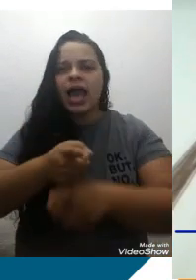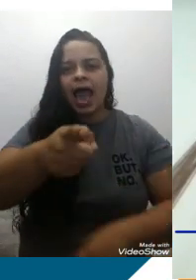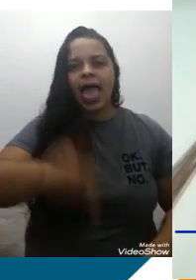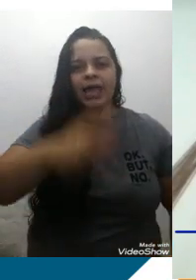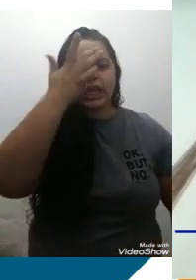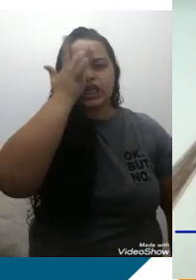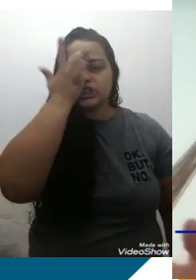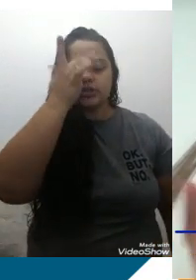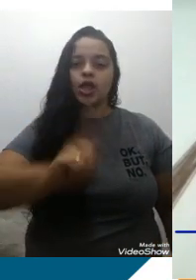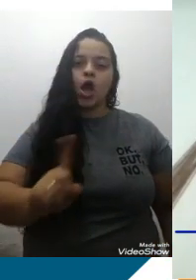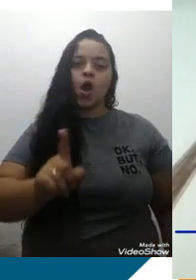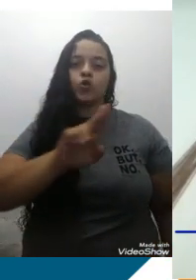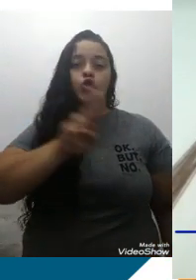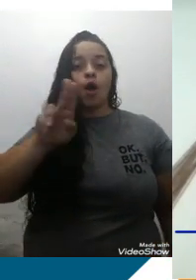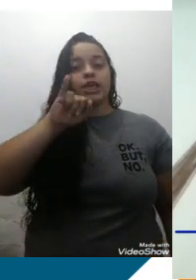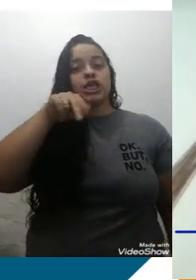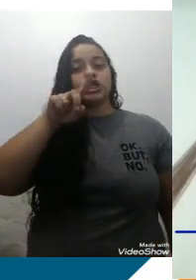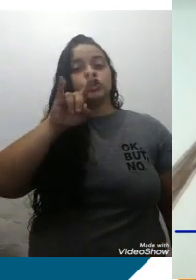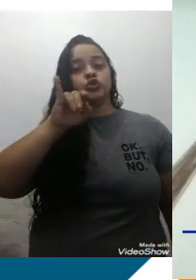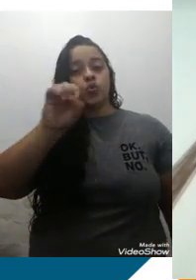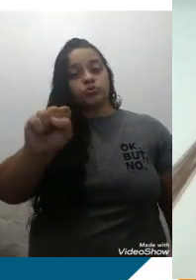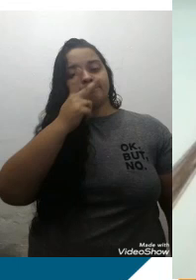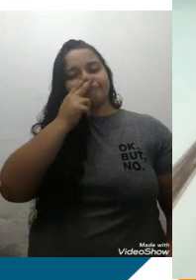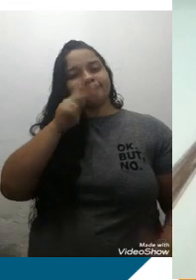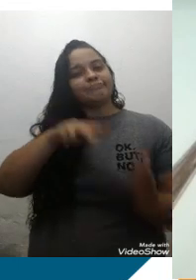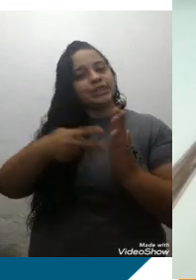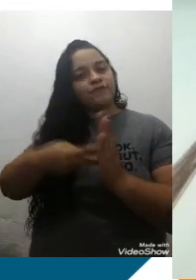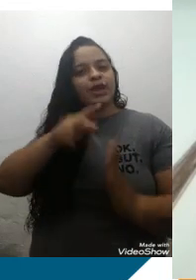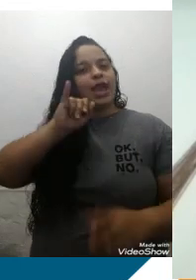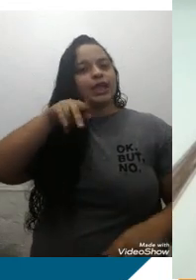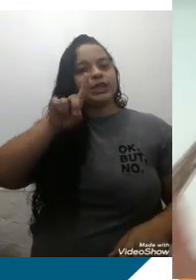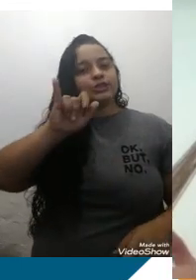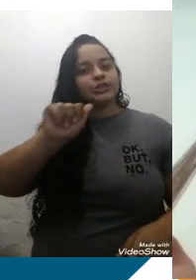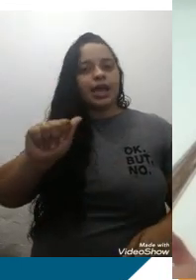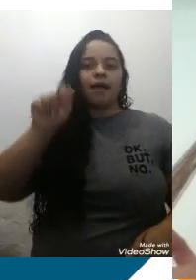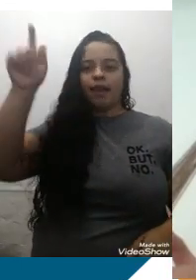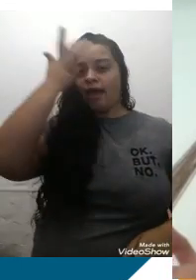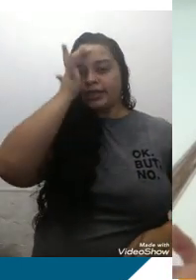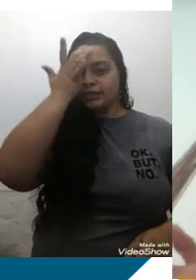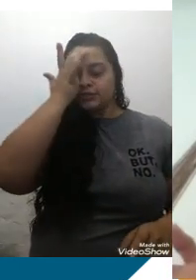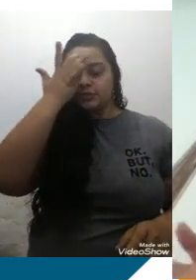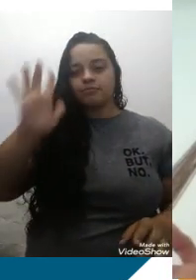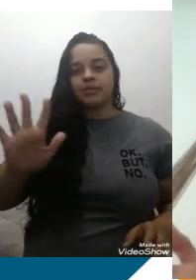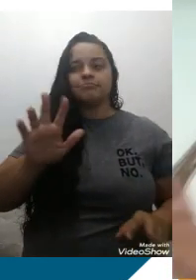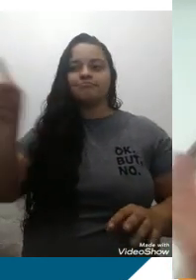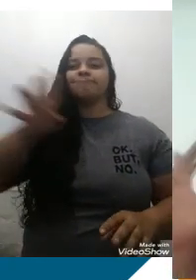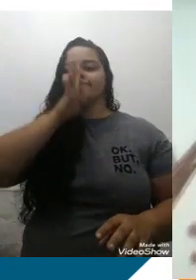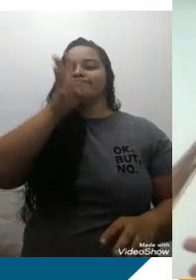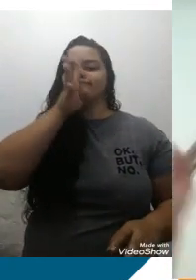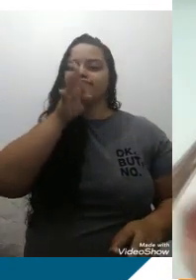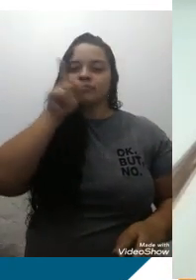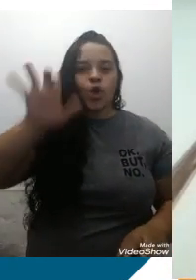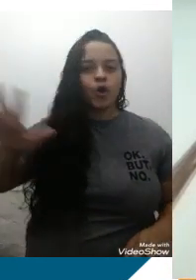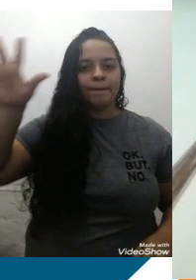um novo continente. Então eles chamaram os habitantes desse território de índios, porque era como eles chamavam a população